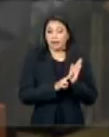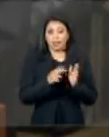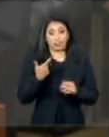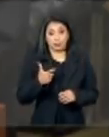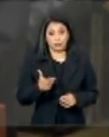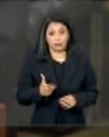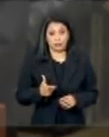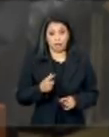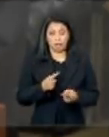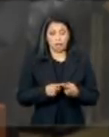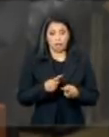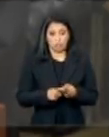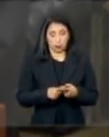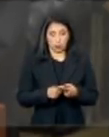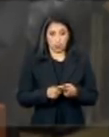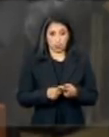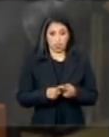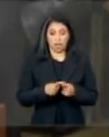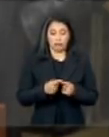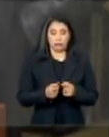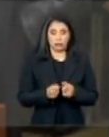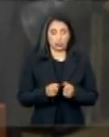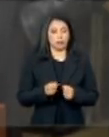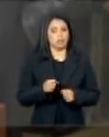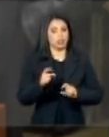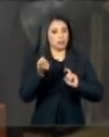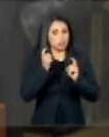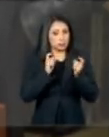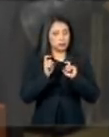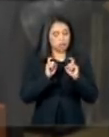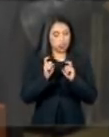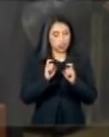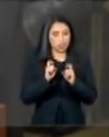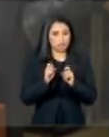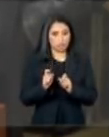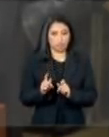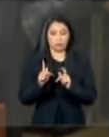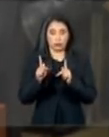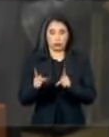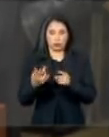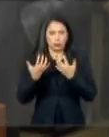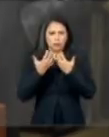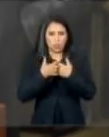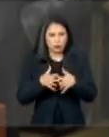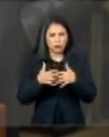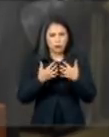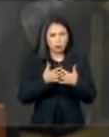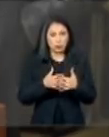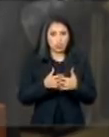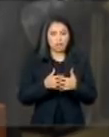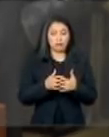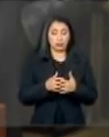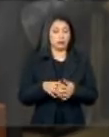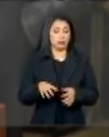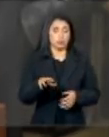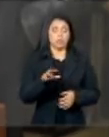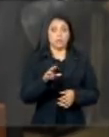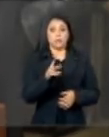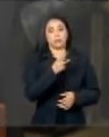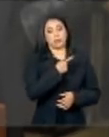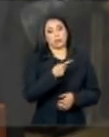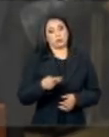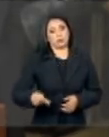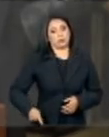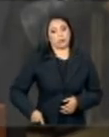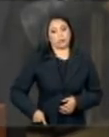se o ato administrativo de aposentadoria ele for complexo então o presidente da república não tem o